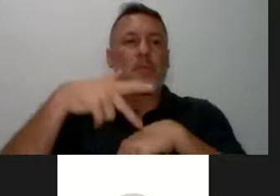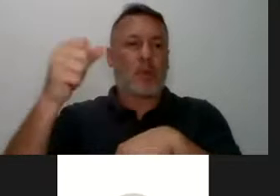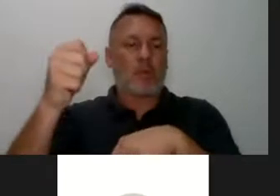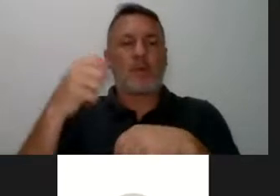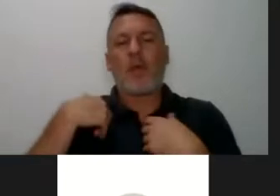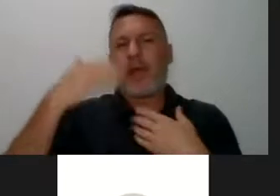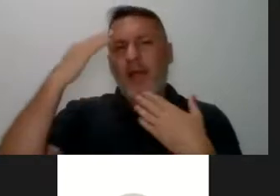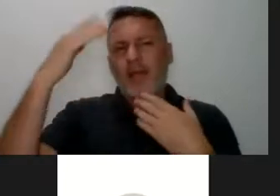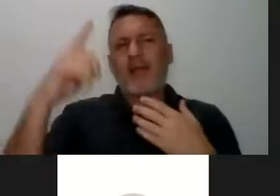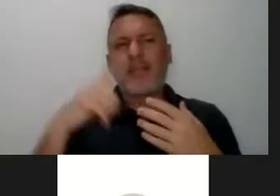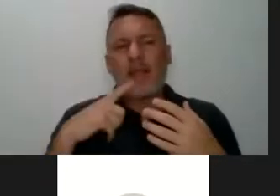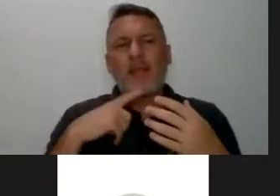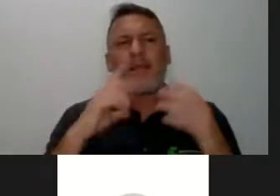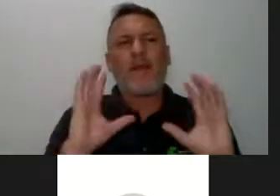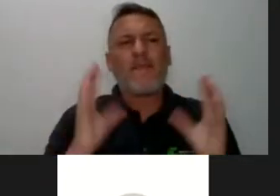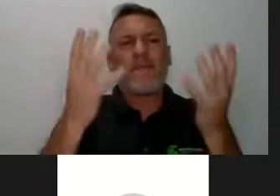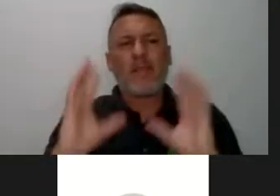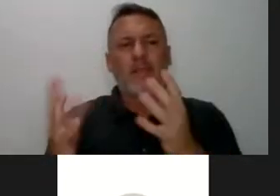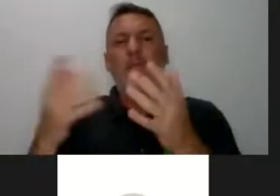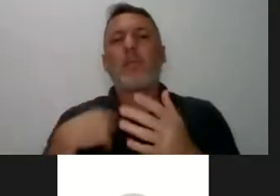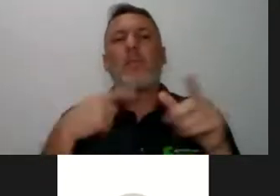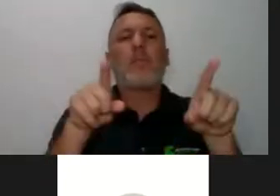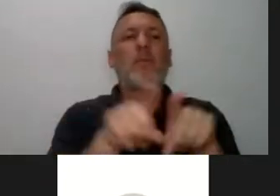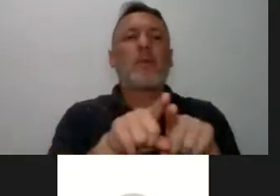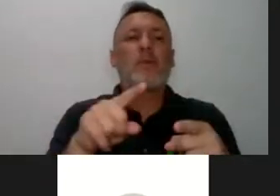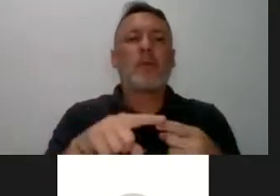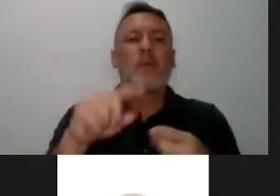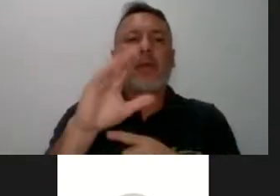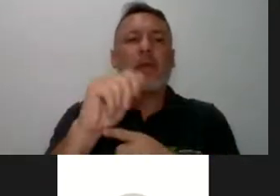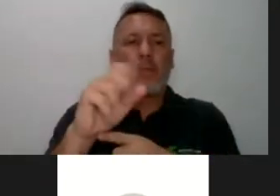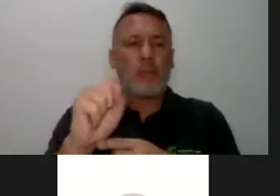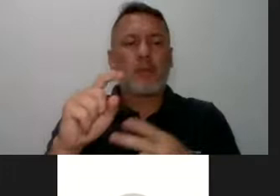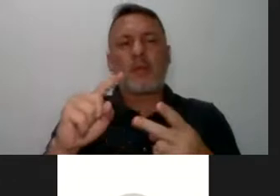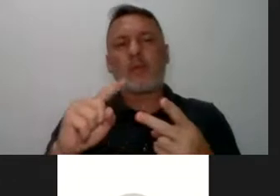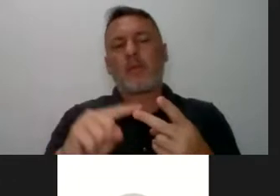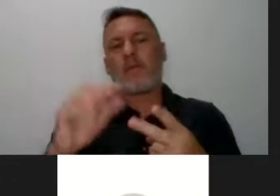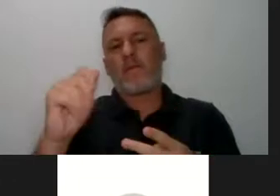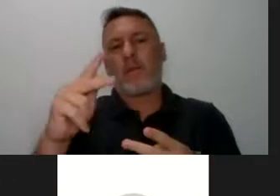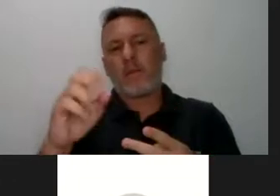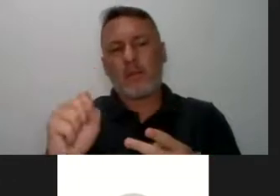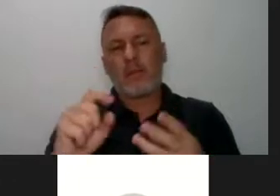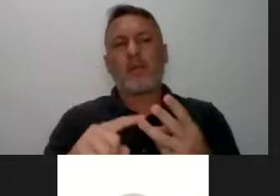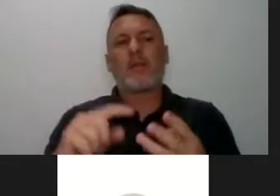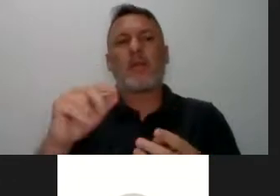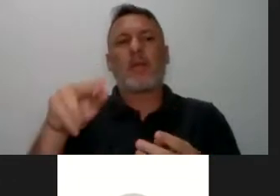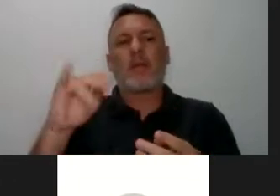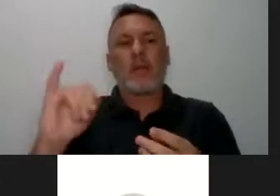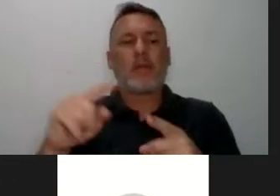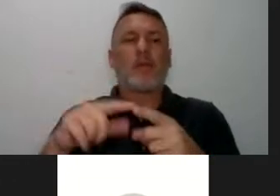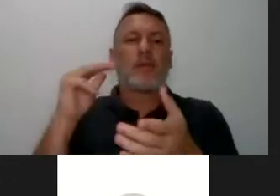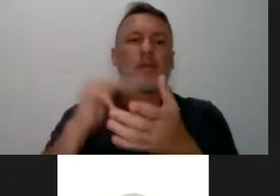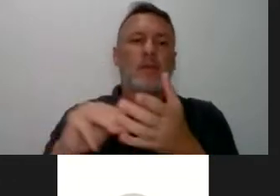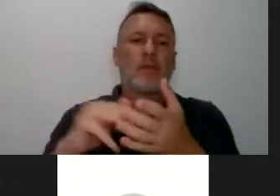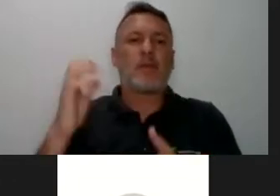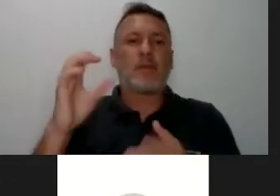também aos parceiros, né, a CAPES, ao CNPq, a FAPES, ao INCAPE, ao FECINC, ao NPI, à Secretaria de Ciência e Tecnologia,